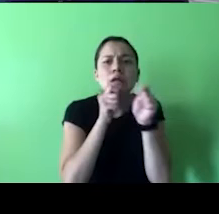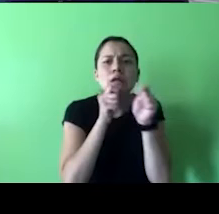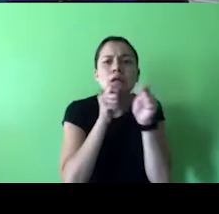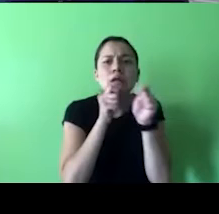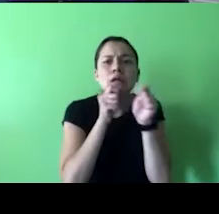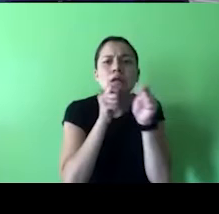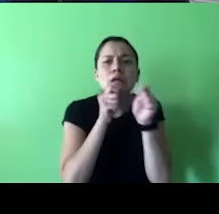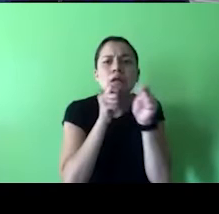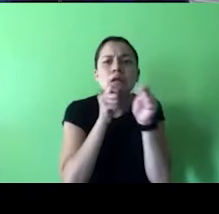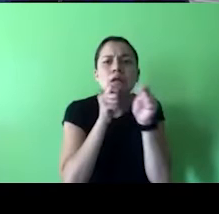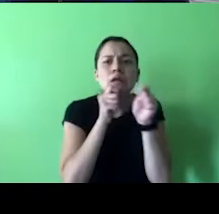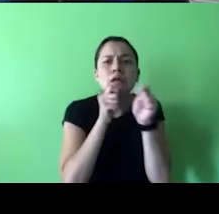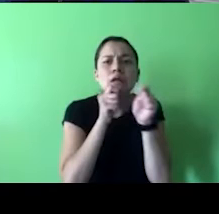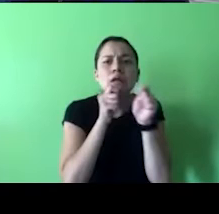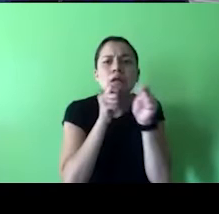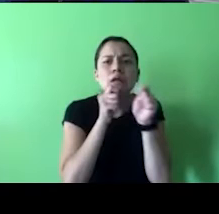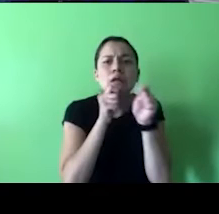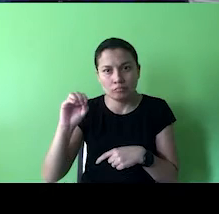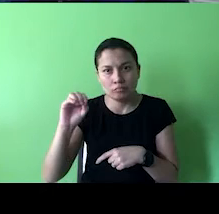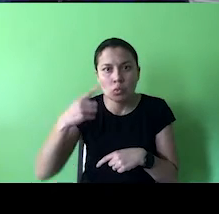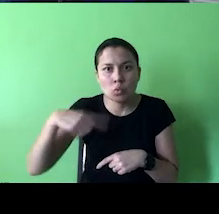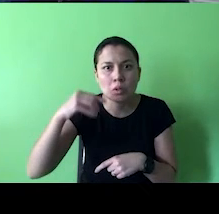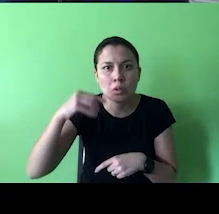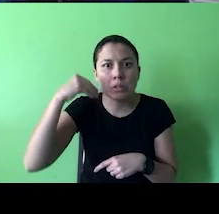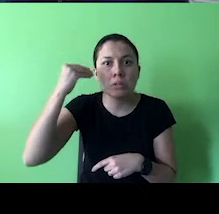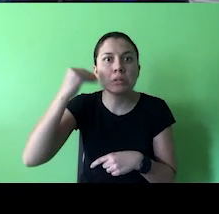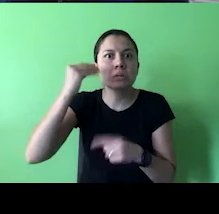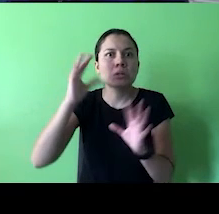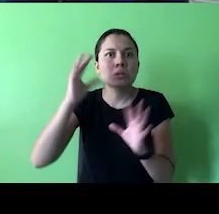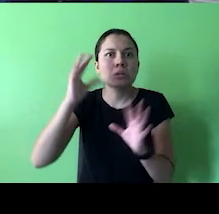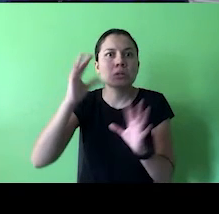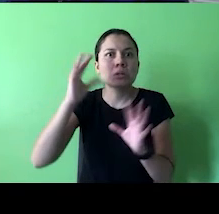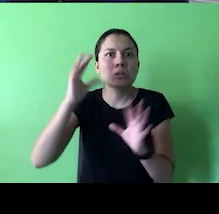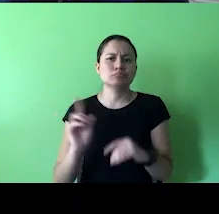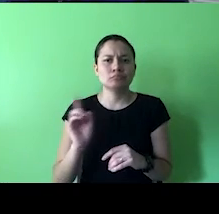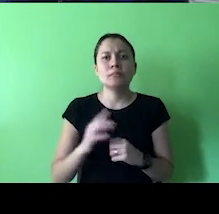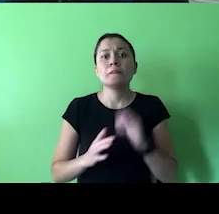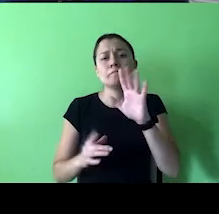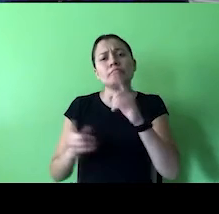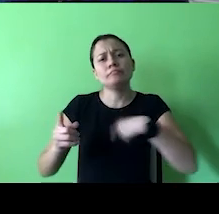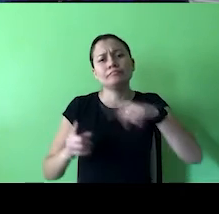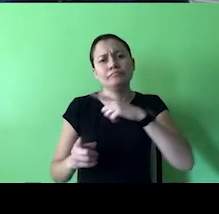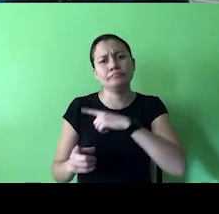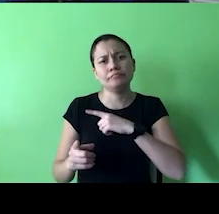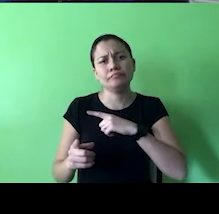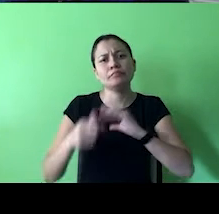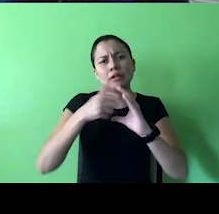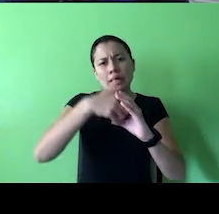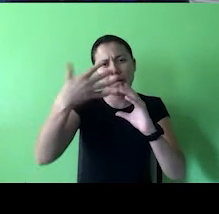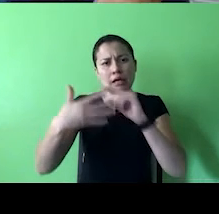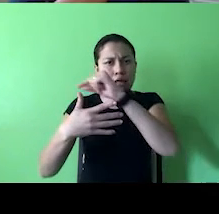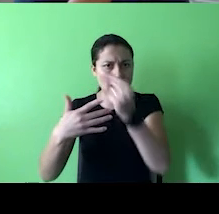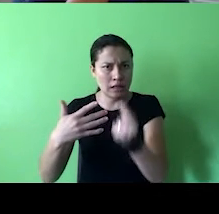é especialista do assunto. Então, traçamos algumas características que a